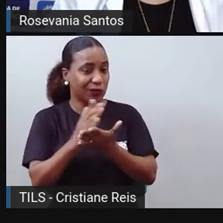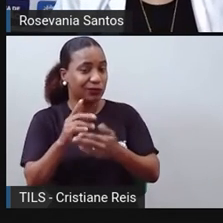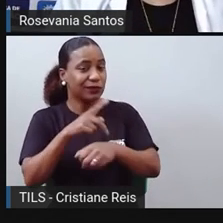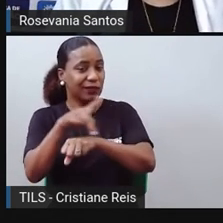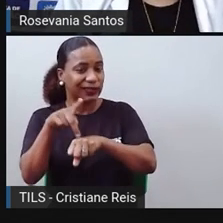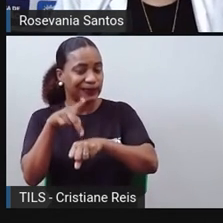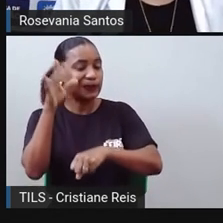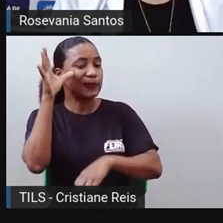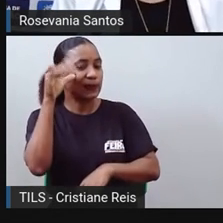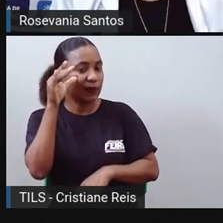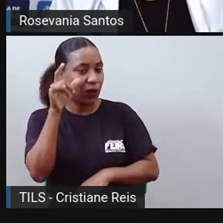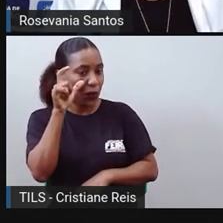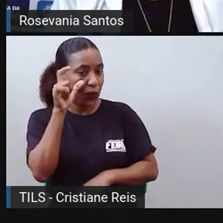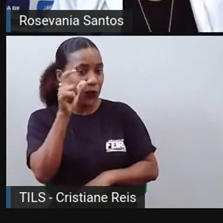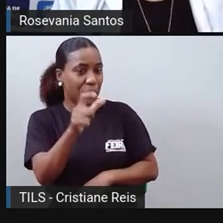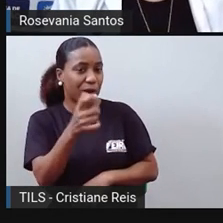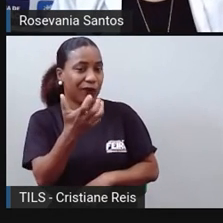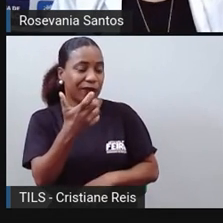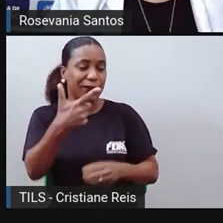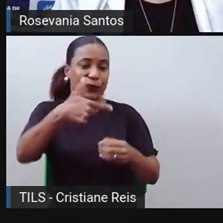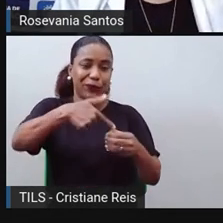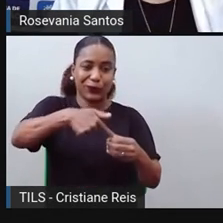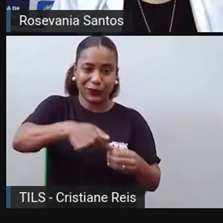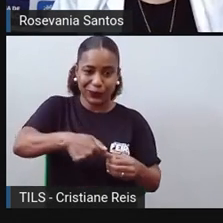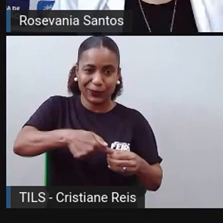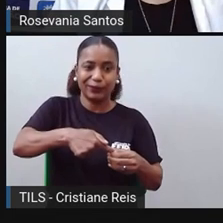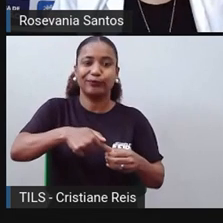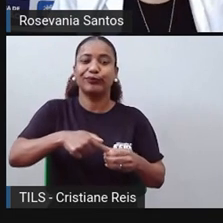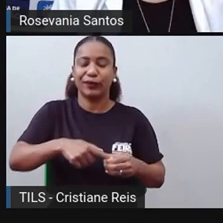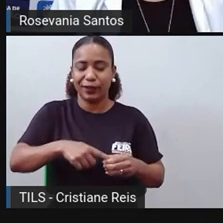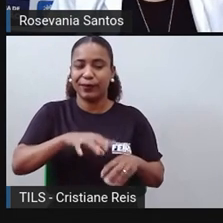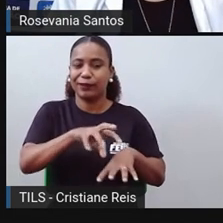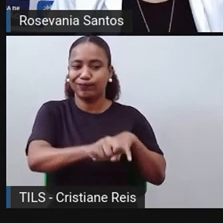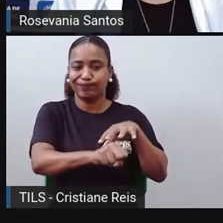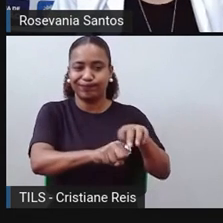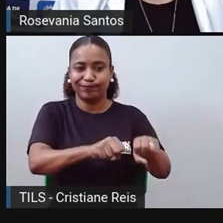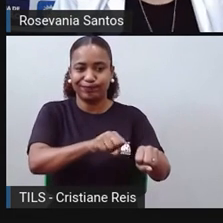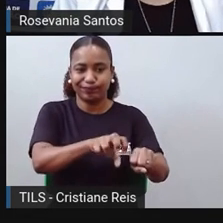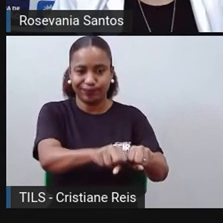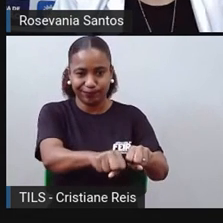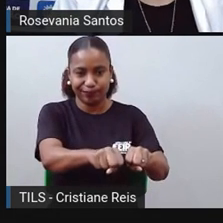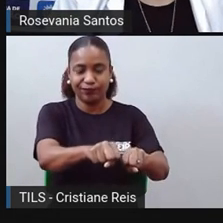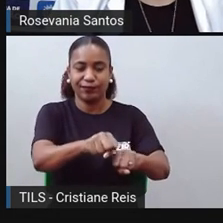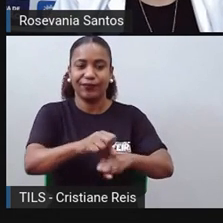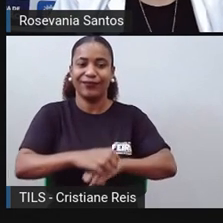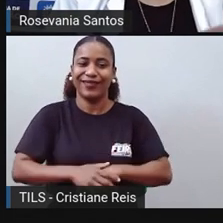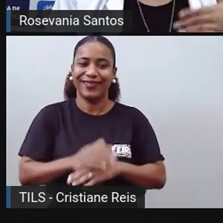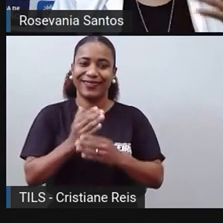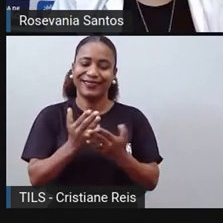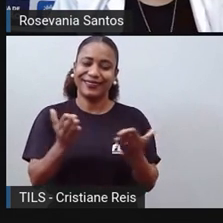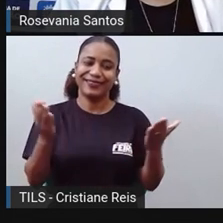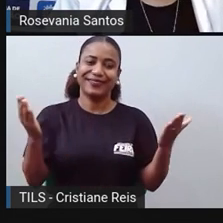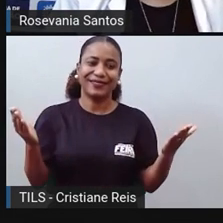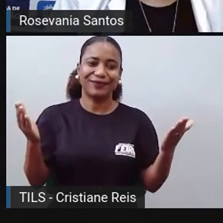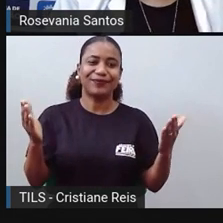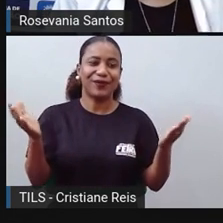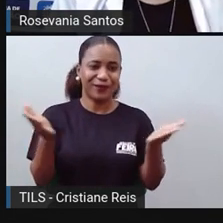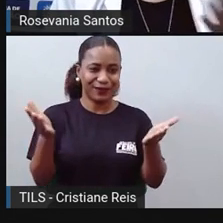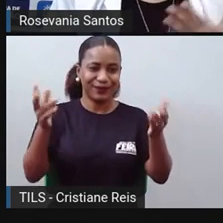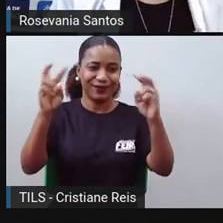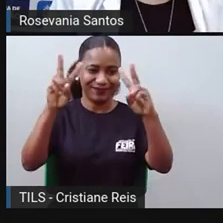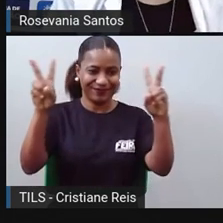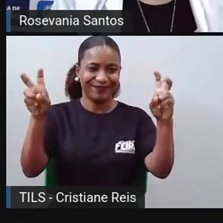países produtores de petróleo, né? Então, gente, essa, né, foi o assunto da aula de